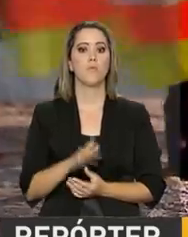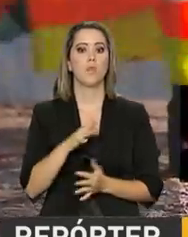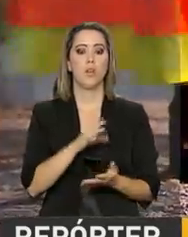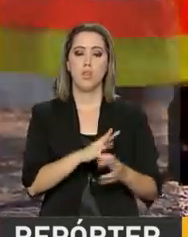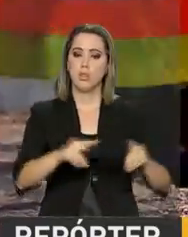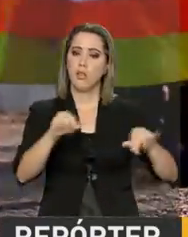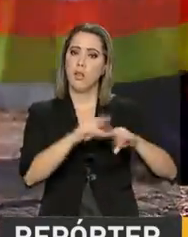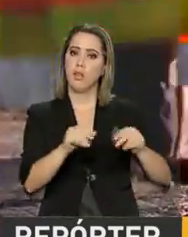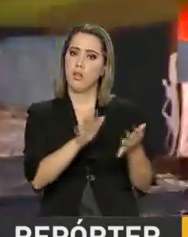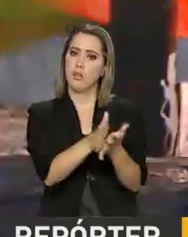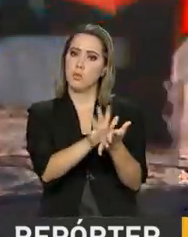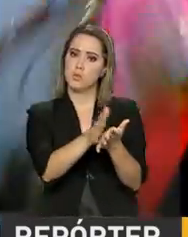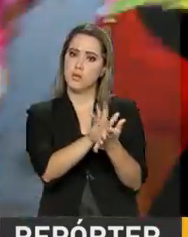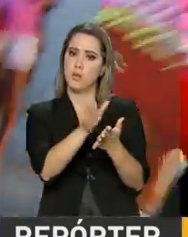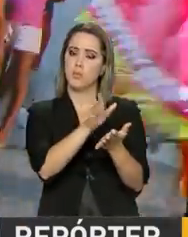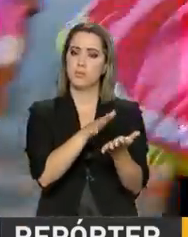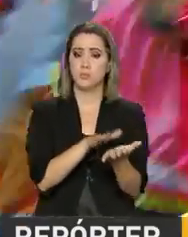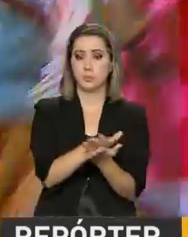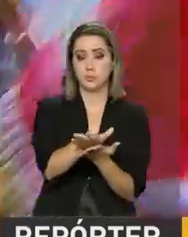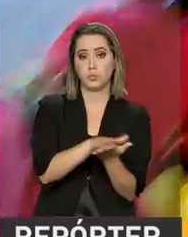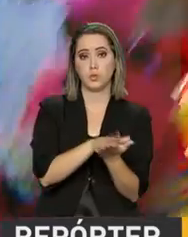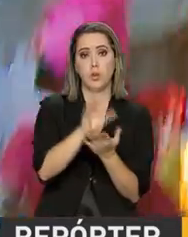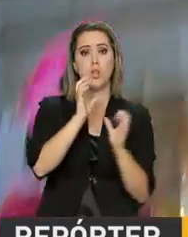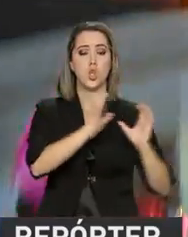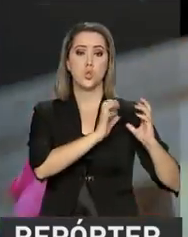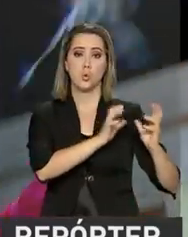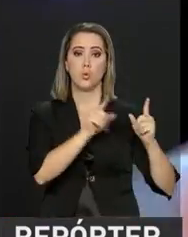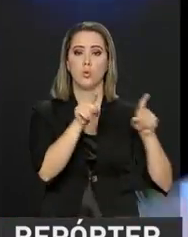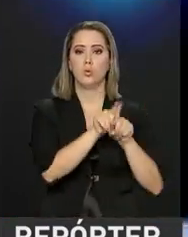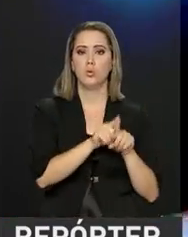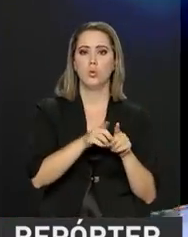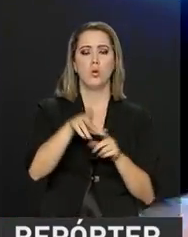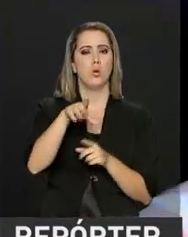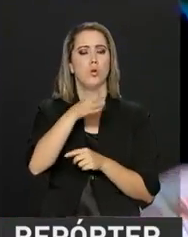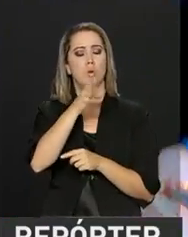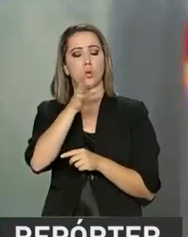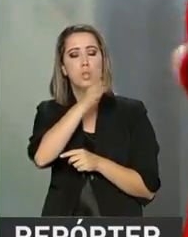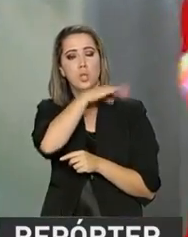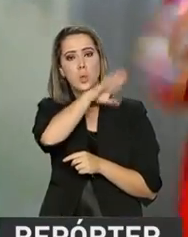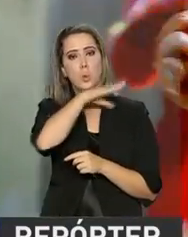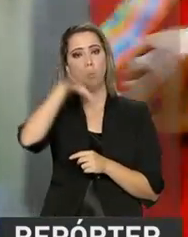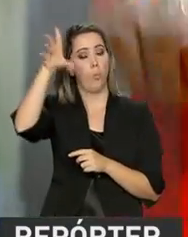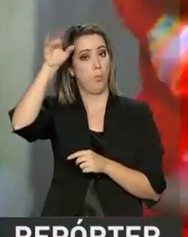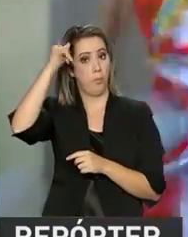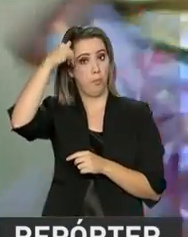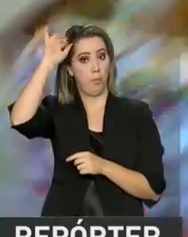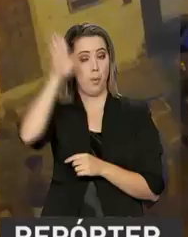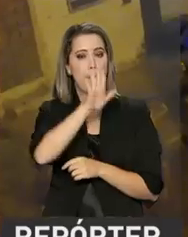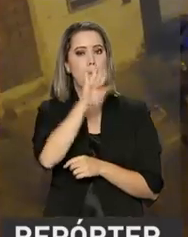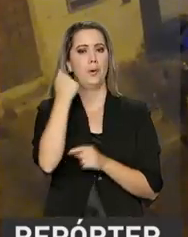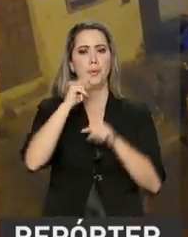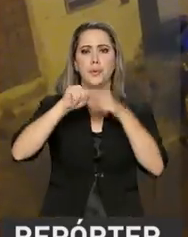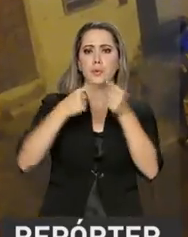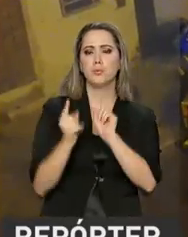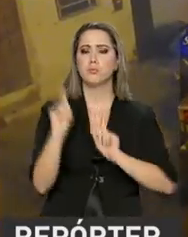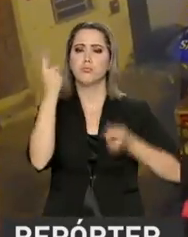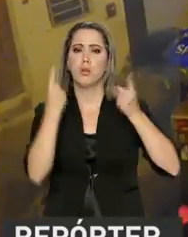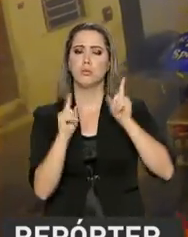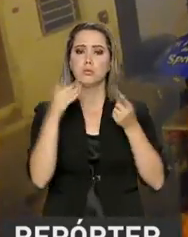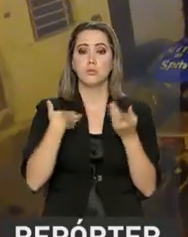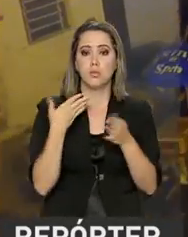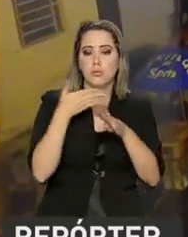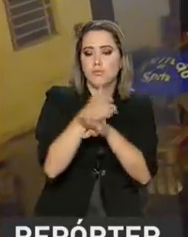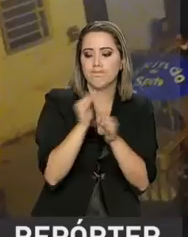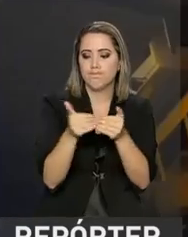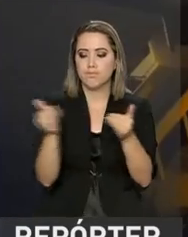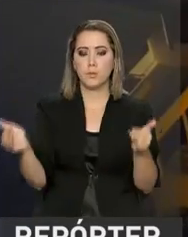Terra em que o samba é pisado, é de coco, em que o boi morre e ressuscita no carnaval. Arco Verde é o portão de